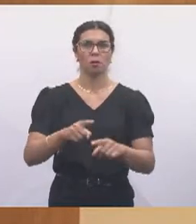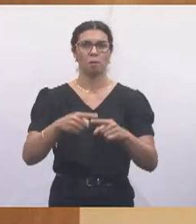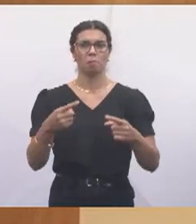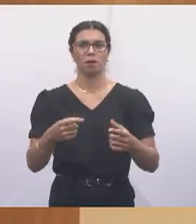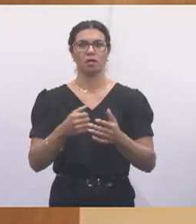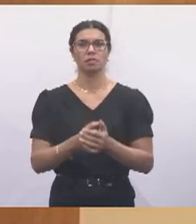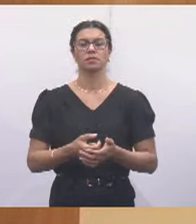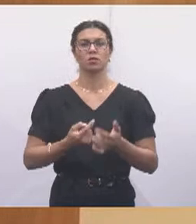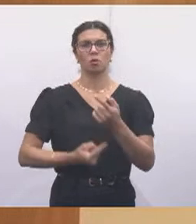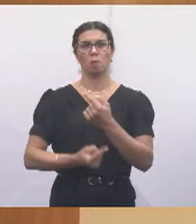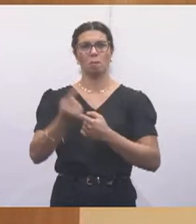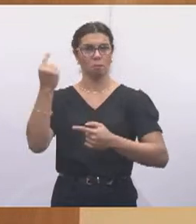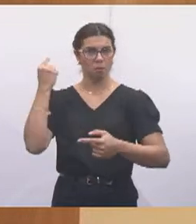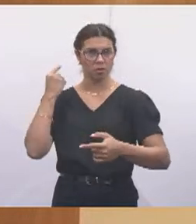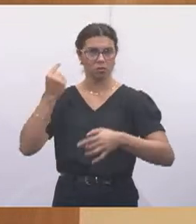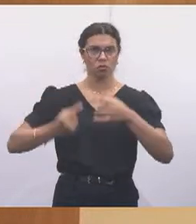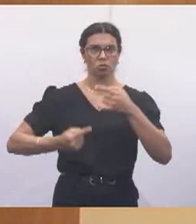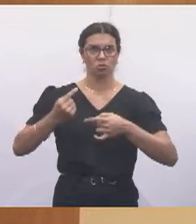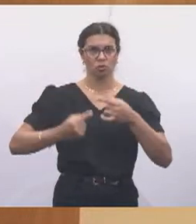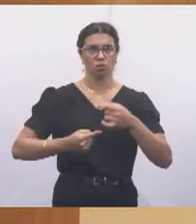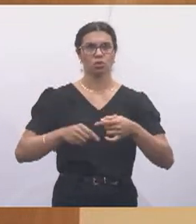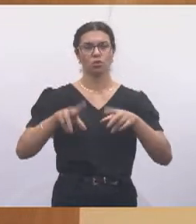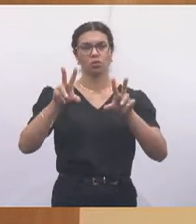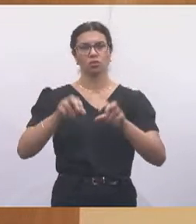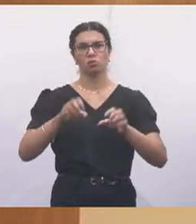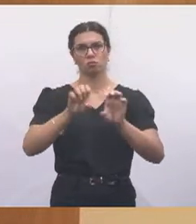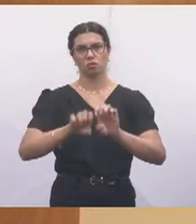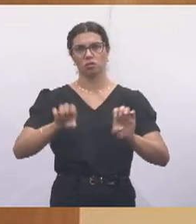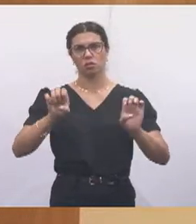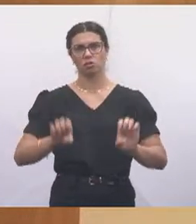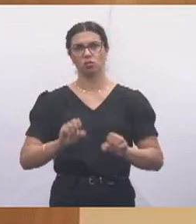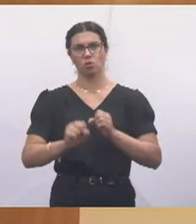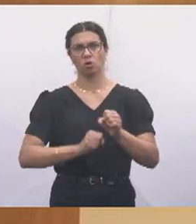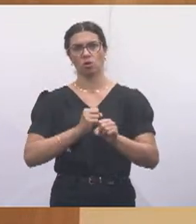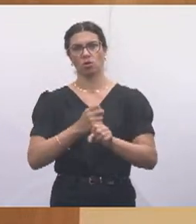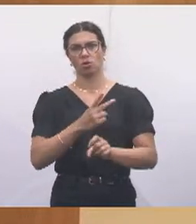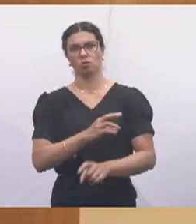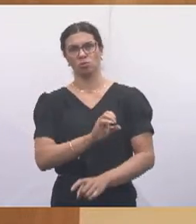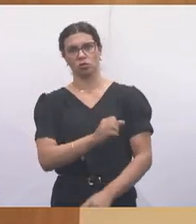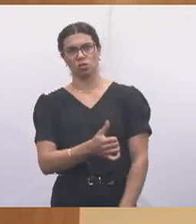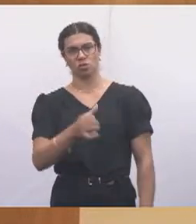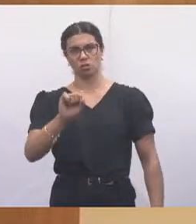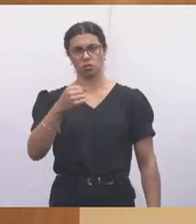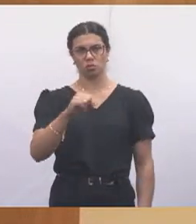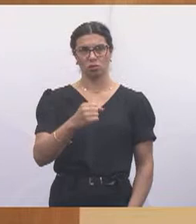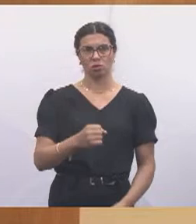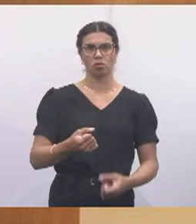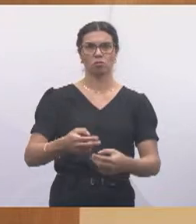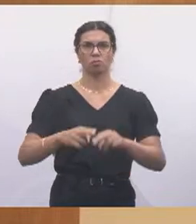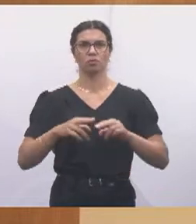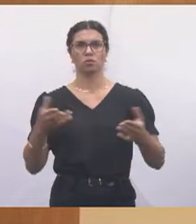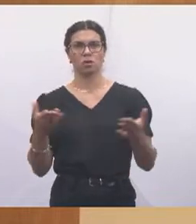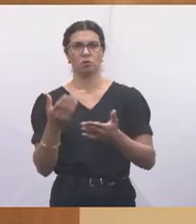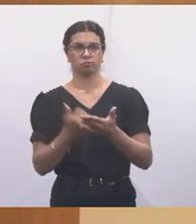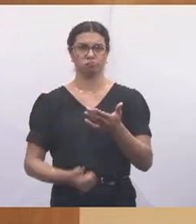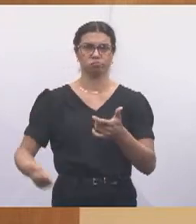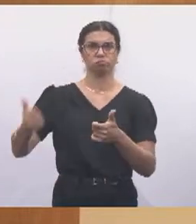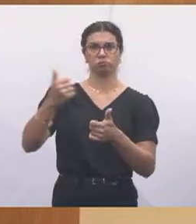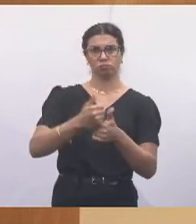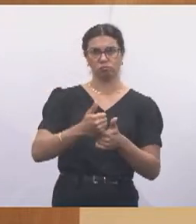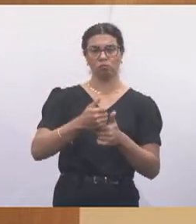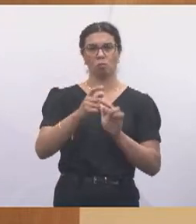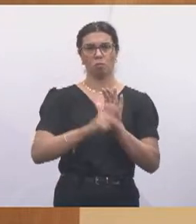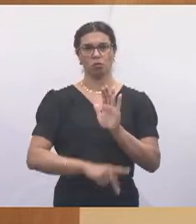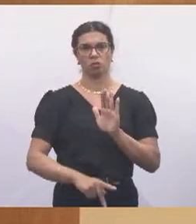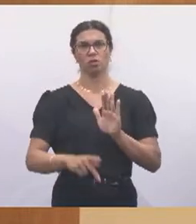que houve no passado quando se discutiu o novo Estatuto da Guarda em 2018 e que acabou ficando essa distorção de não ter atendido as mulheres,